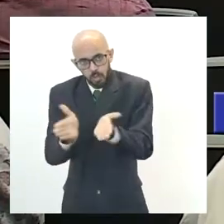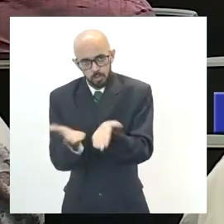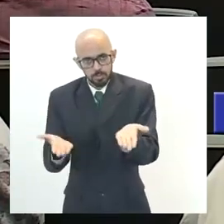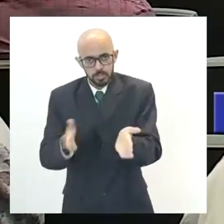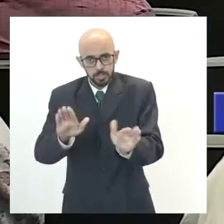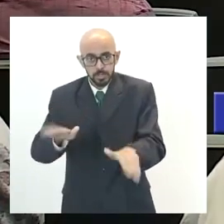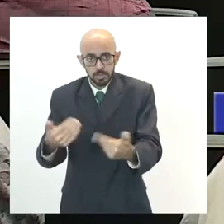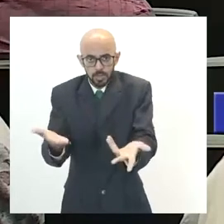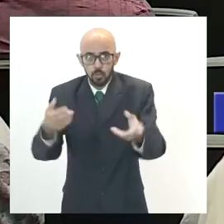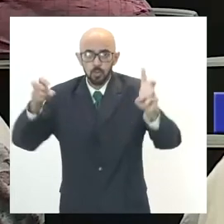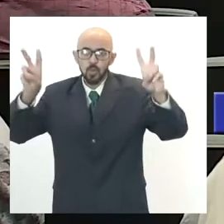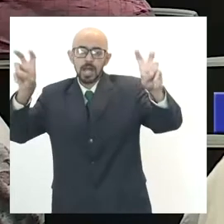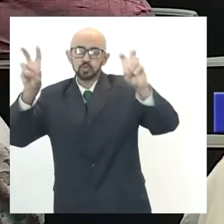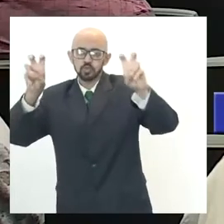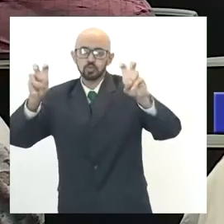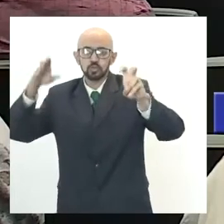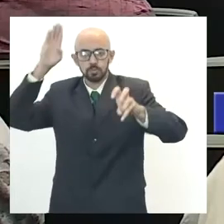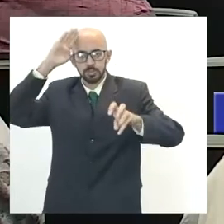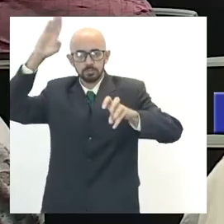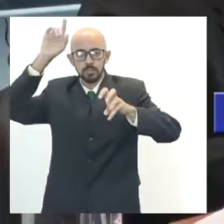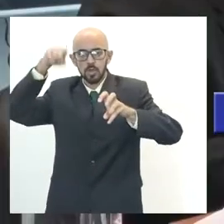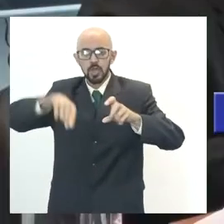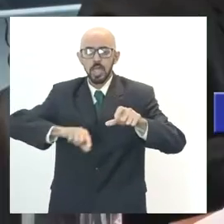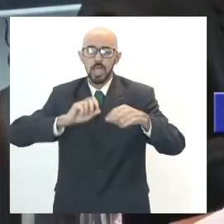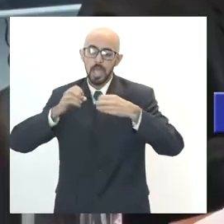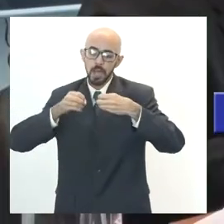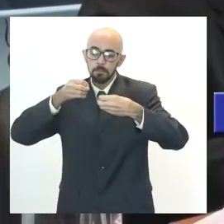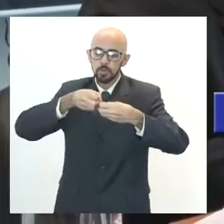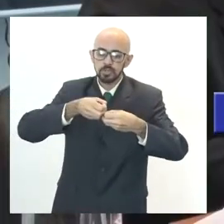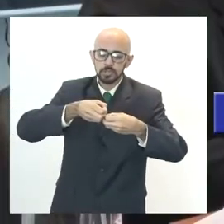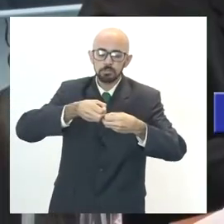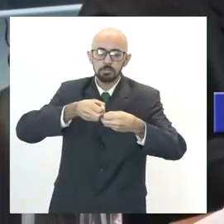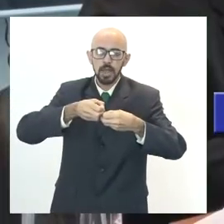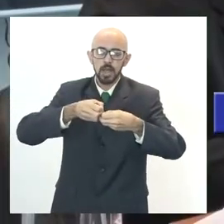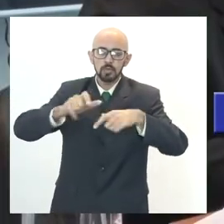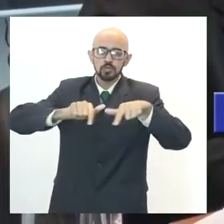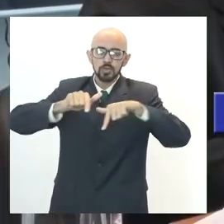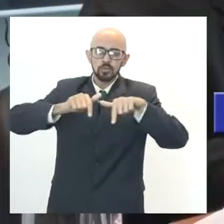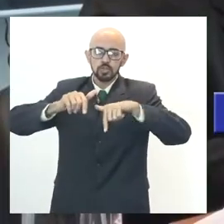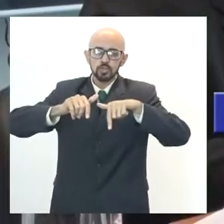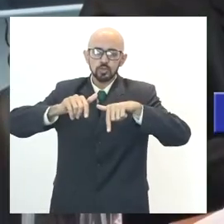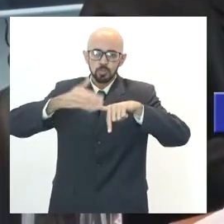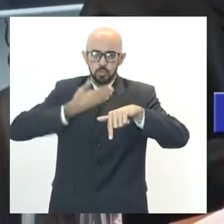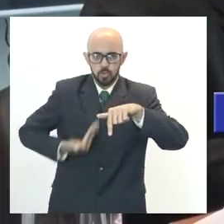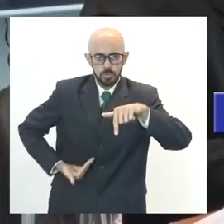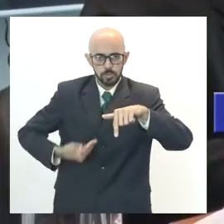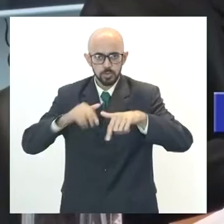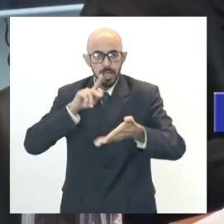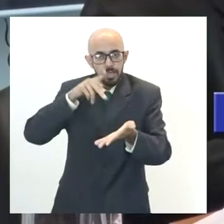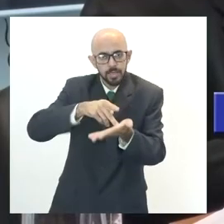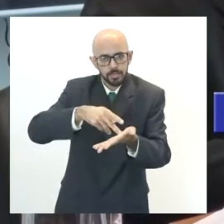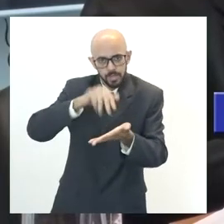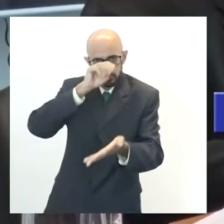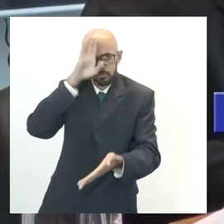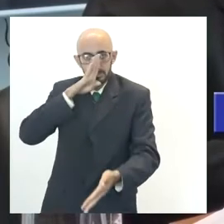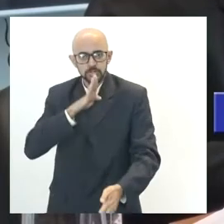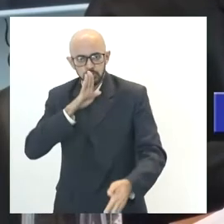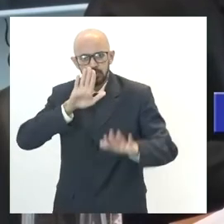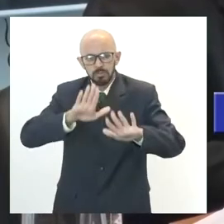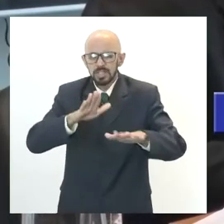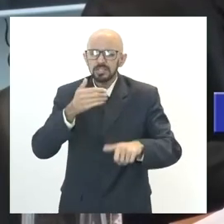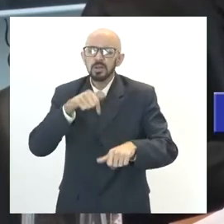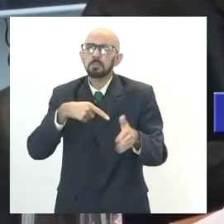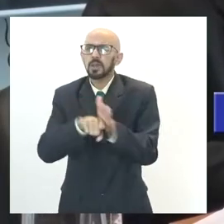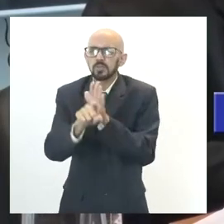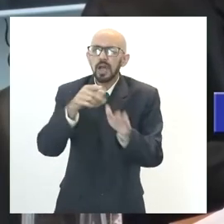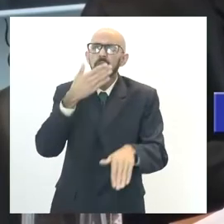eles trazem aproximar o serviço público a realidade do país e aí a gente precisa fazer a reflexão Qual é o